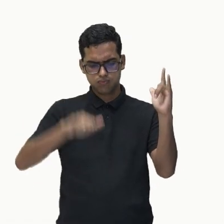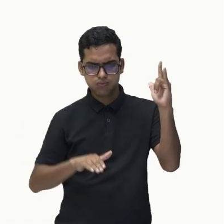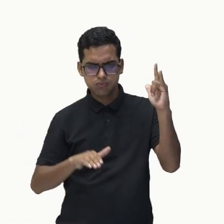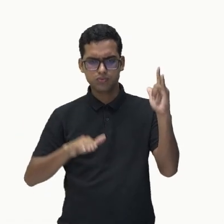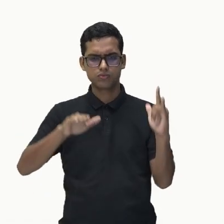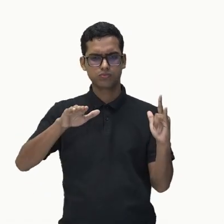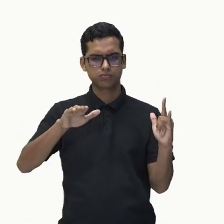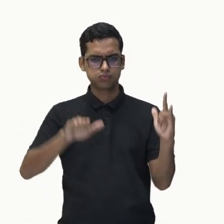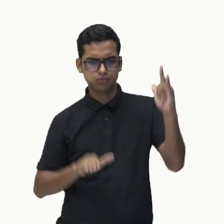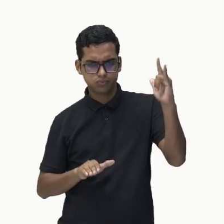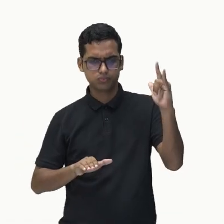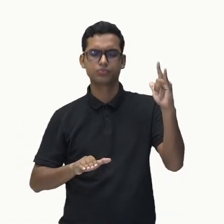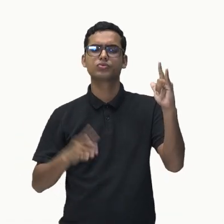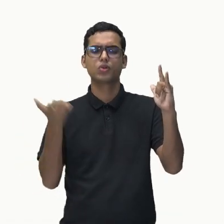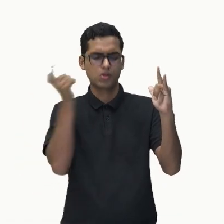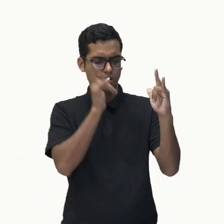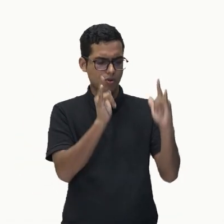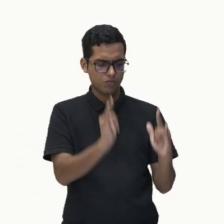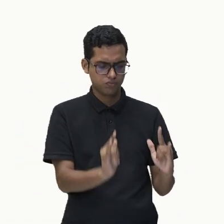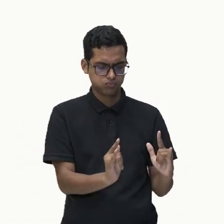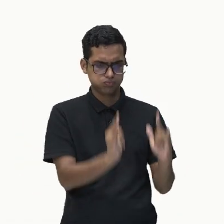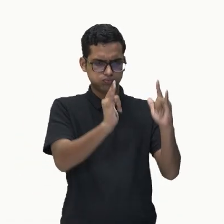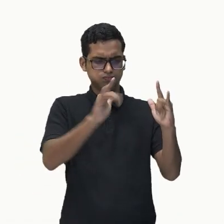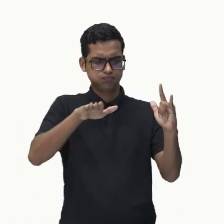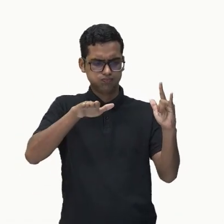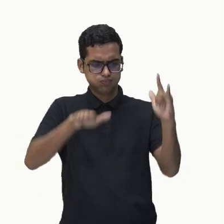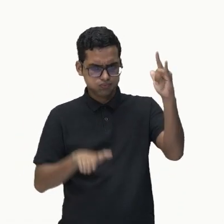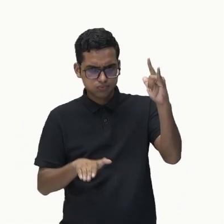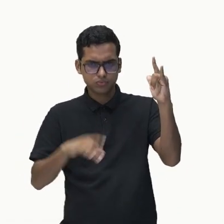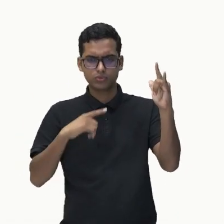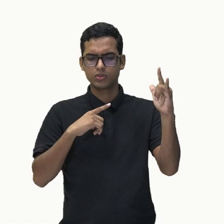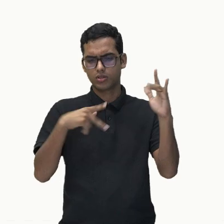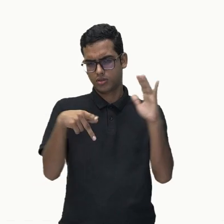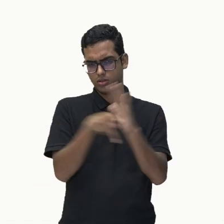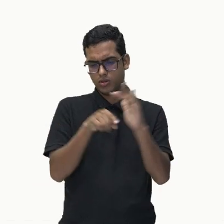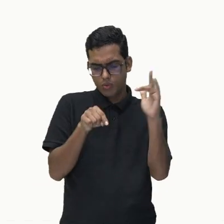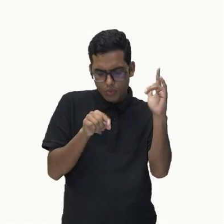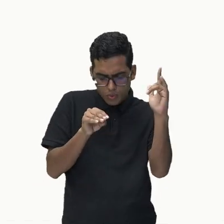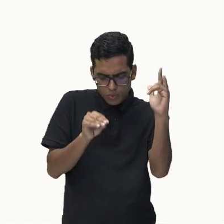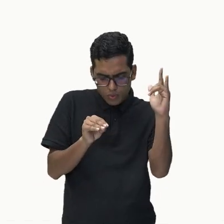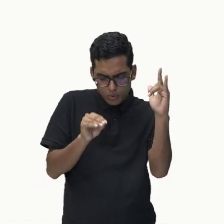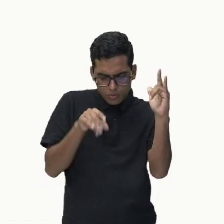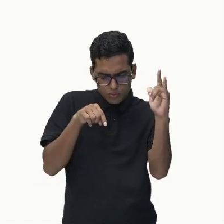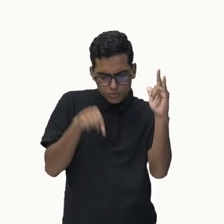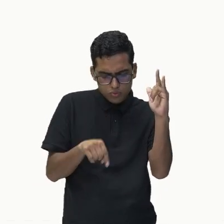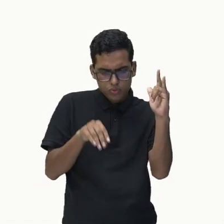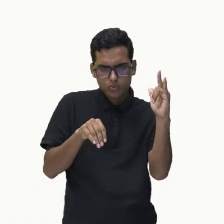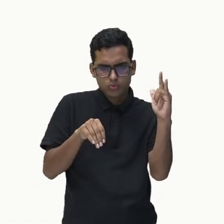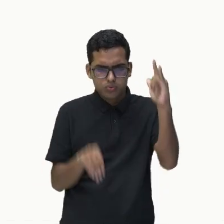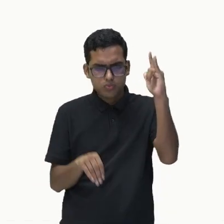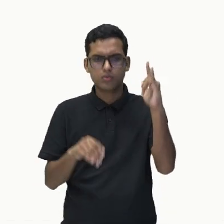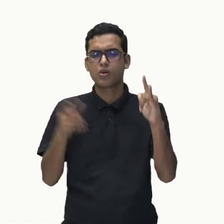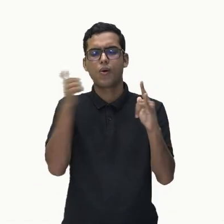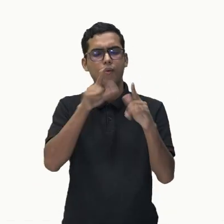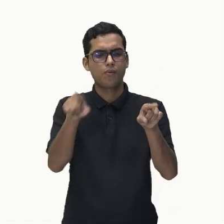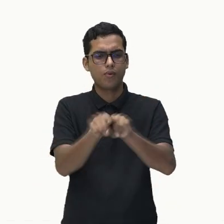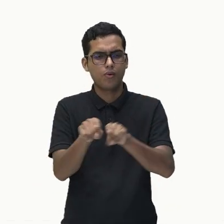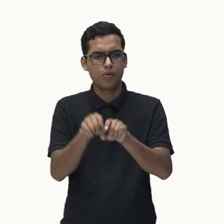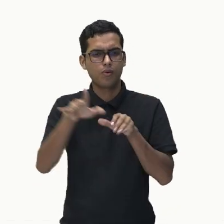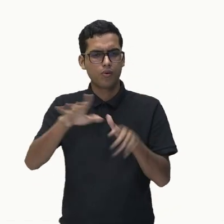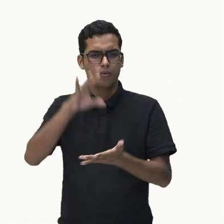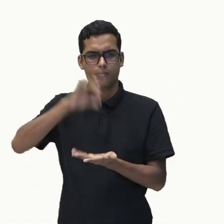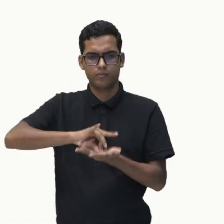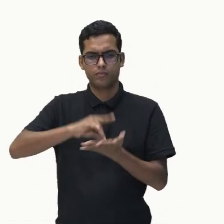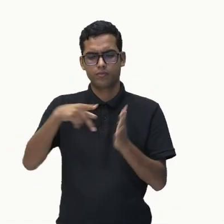força é multiplicada por outro lado. É claro que eu vou ter que aumentar o deslocamento para que o deslocamento lá do outro lado seja